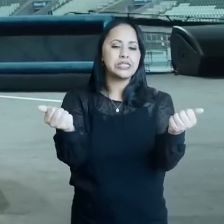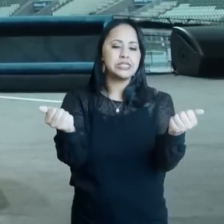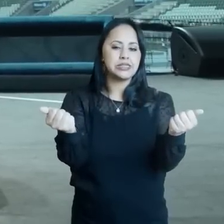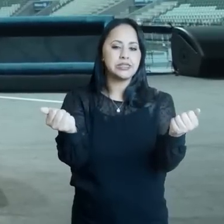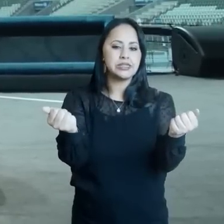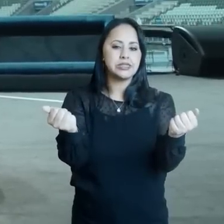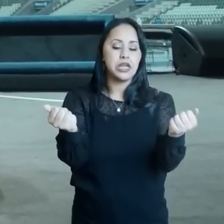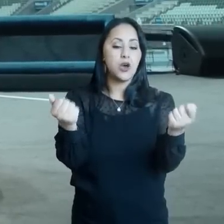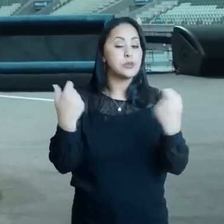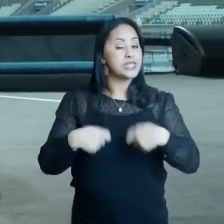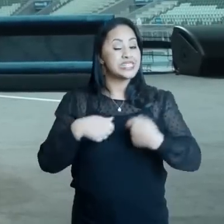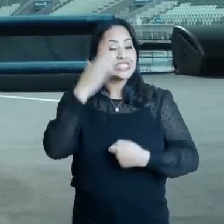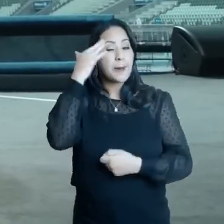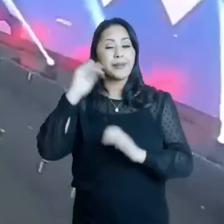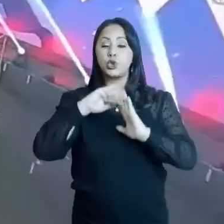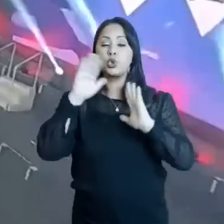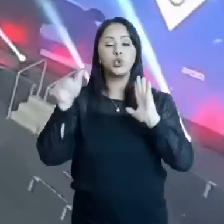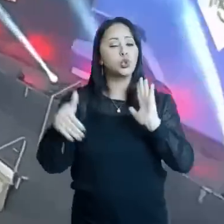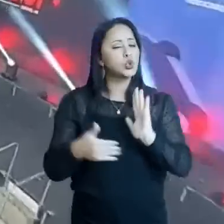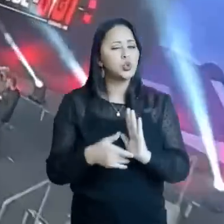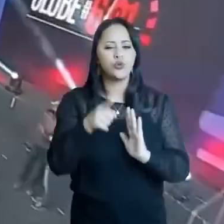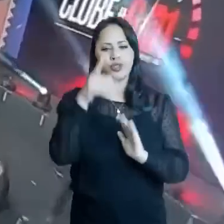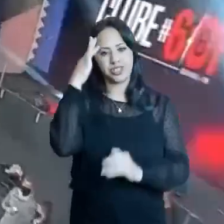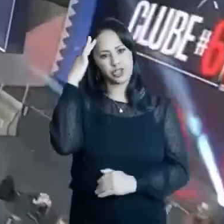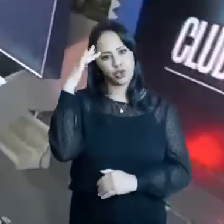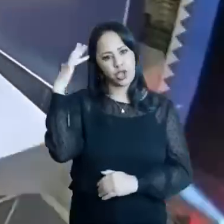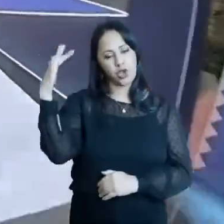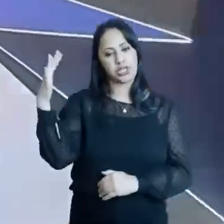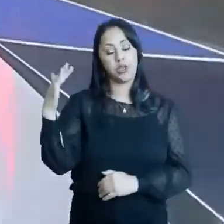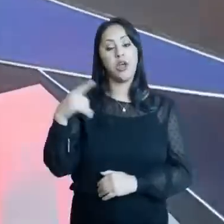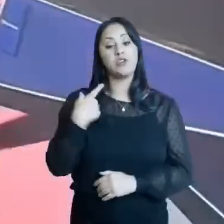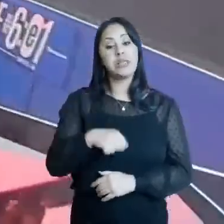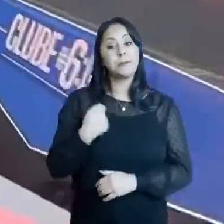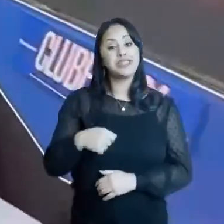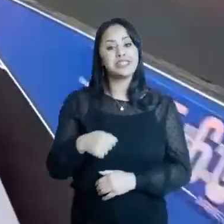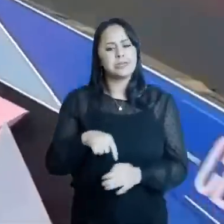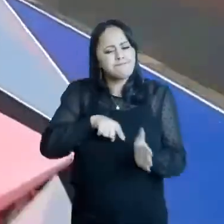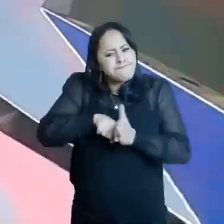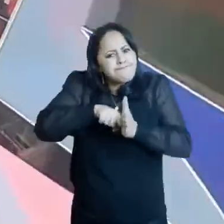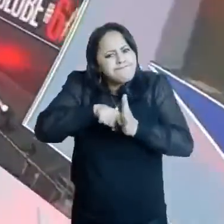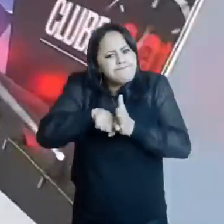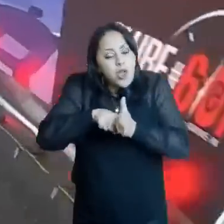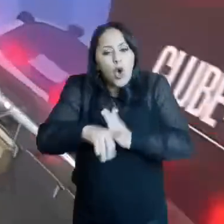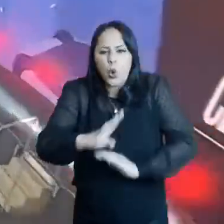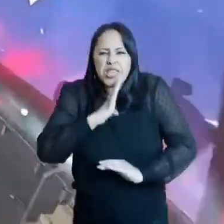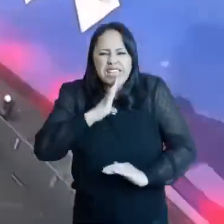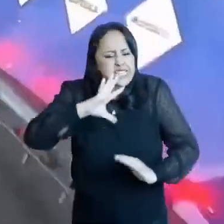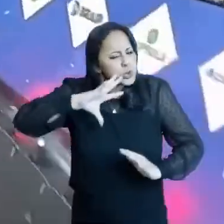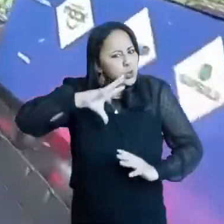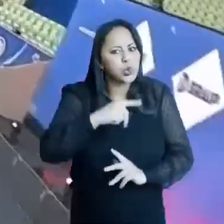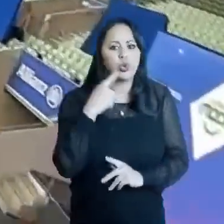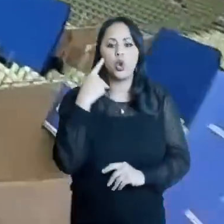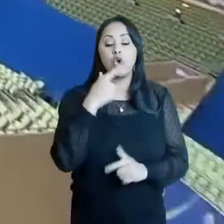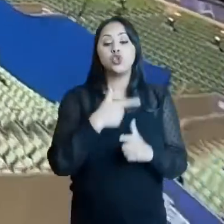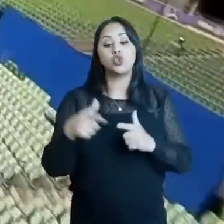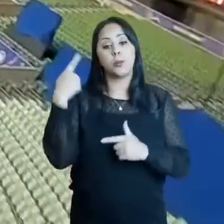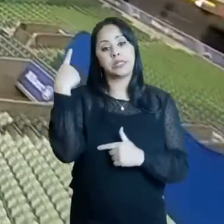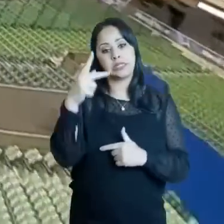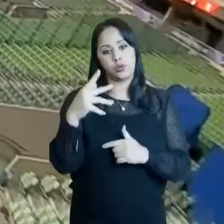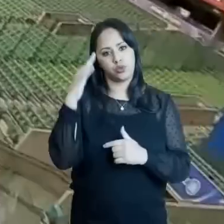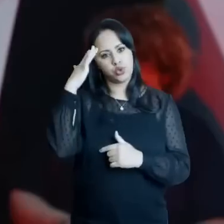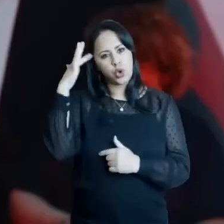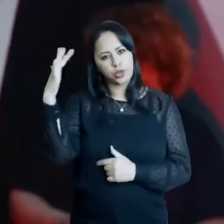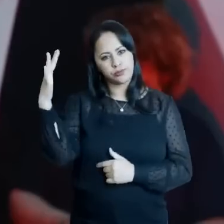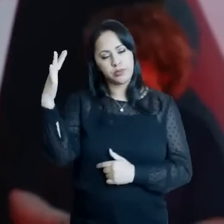precisa saber tudo sobre aquilo que você está sonhando, você precisa ser o especialista, o maior especialista do seu sonho. Então, se você